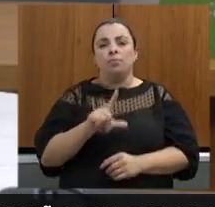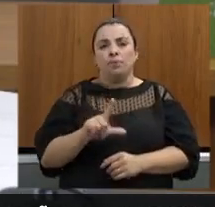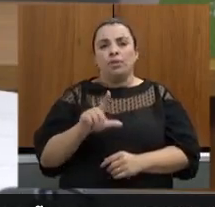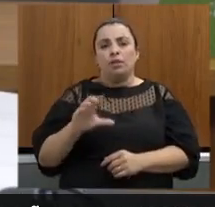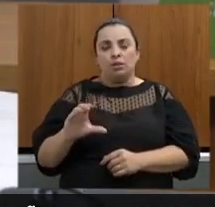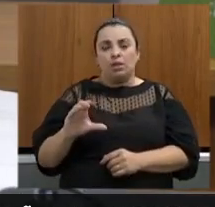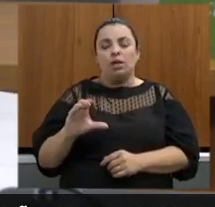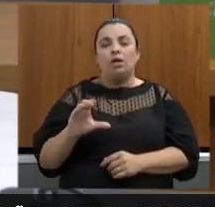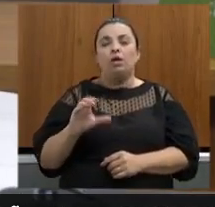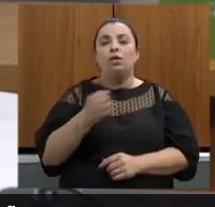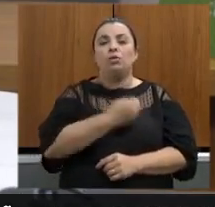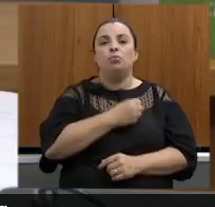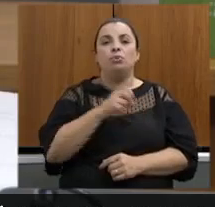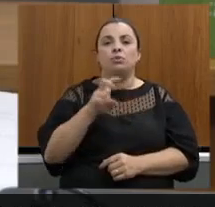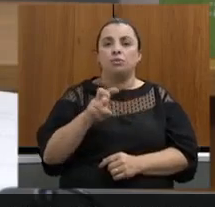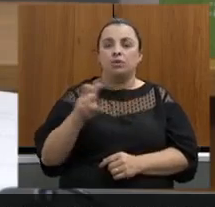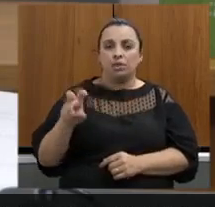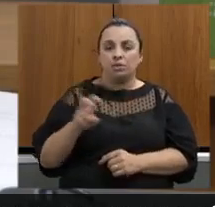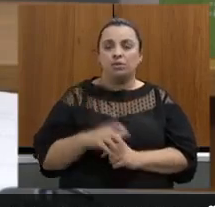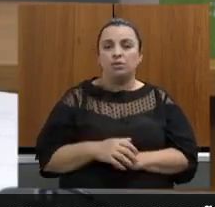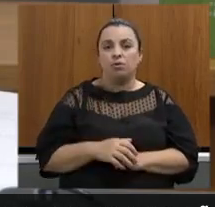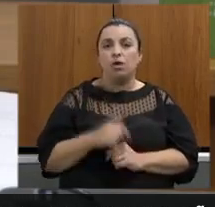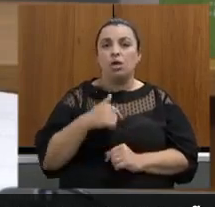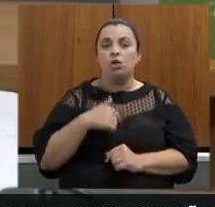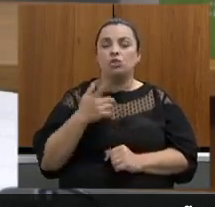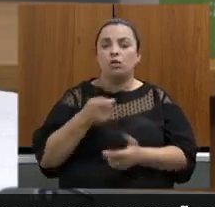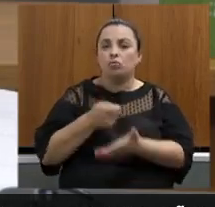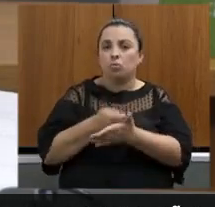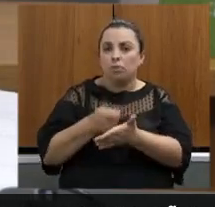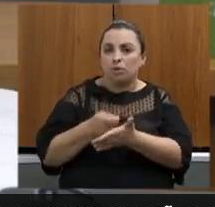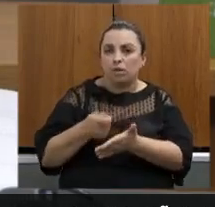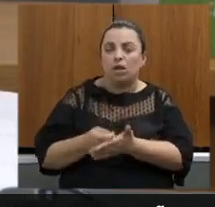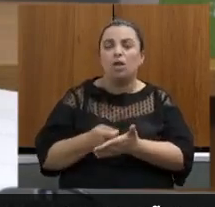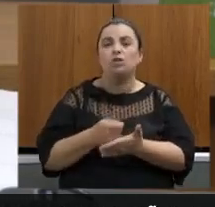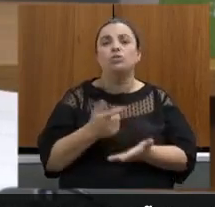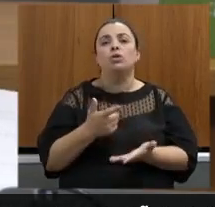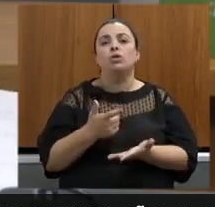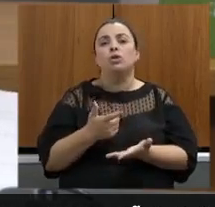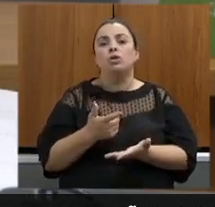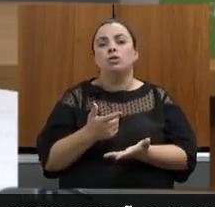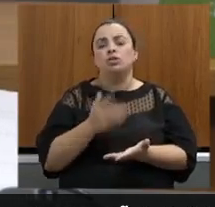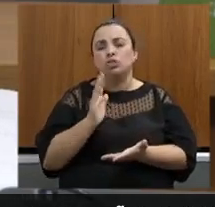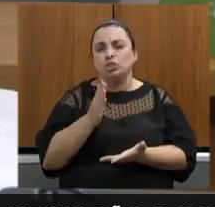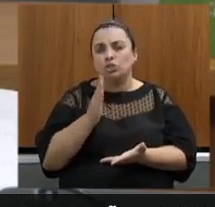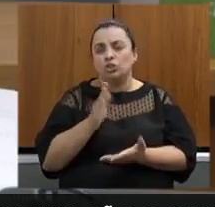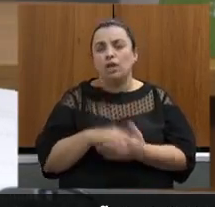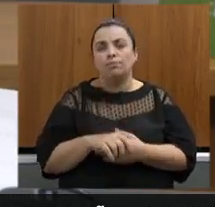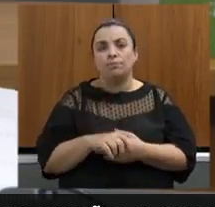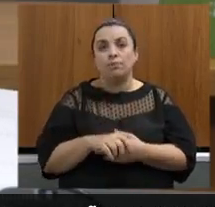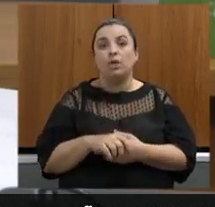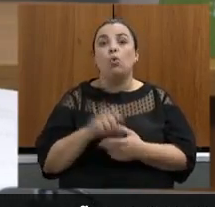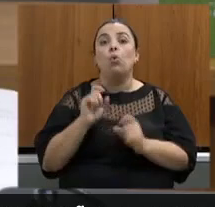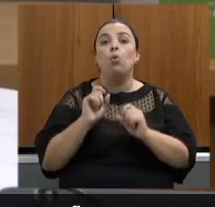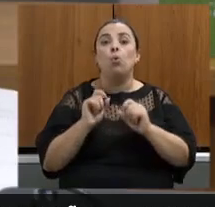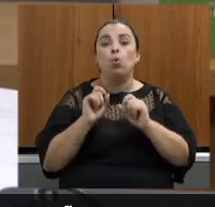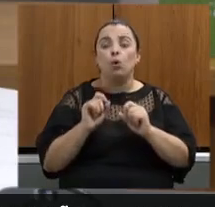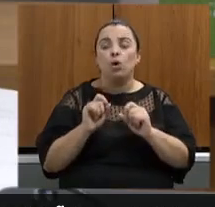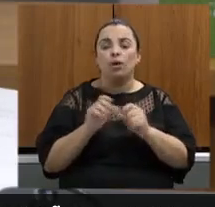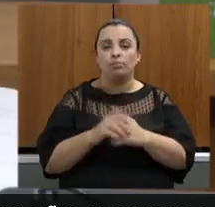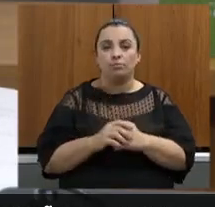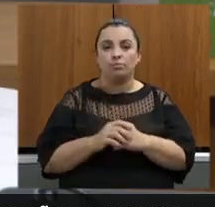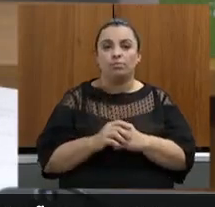do líder de governo Roberto Andrade colocando o secretário Luiz Barreto secretário Igor as forças policiais